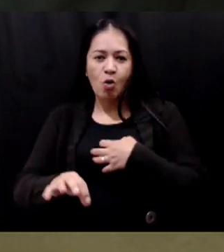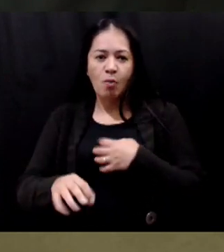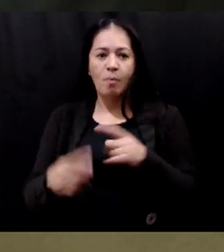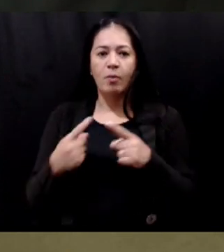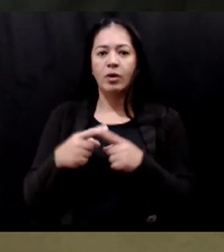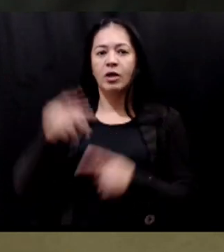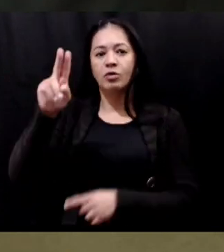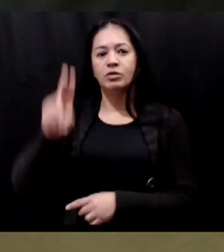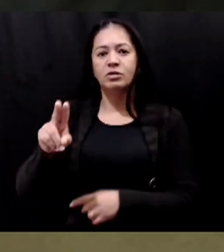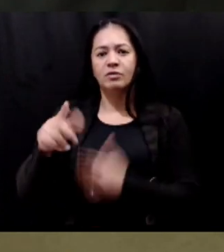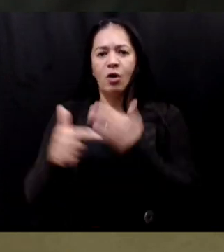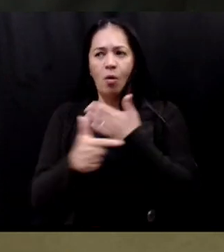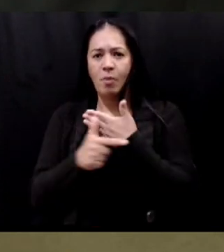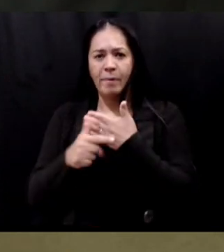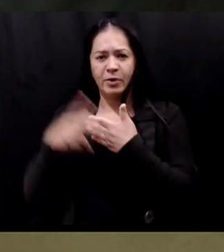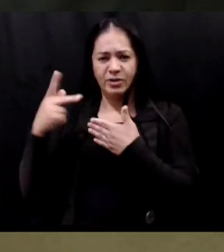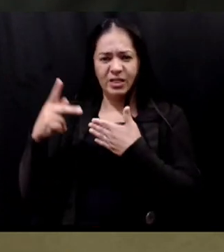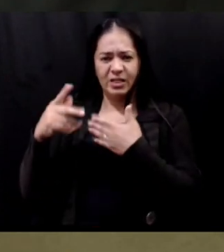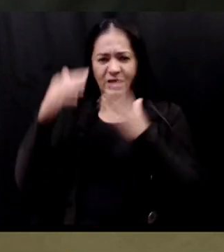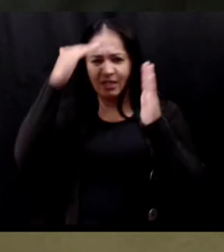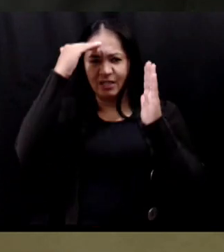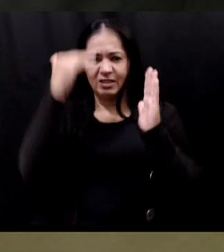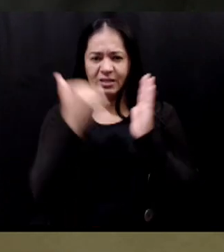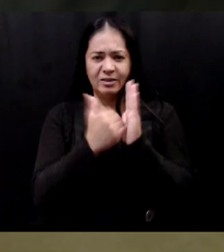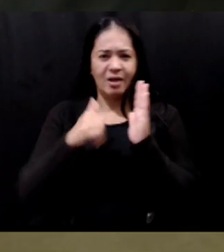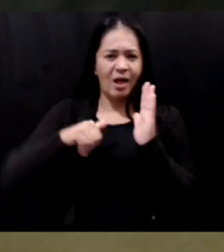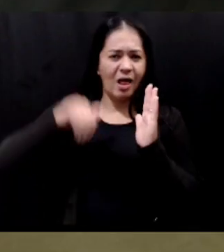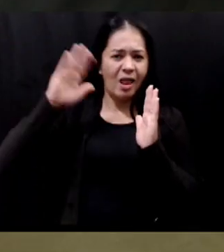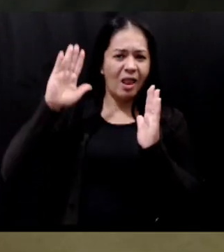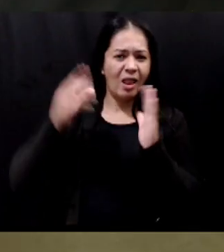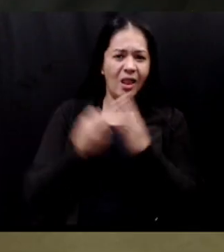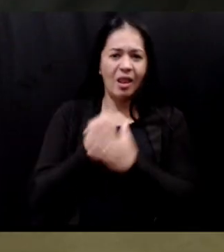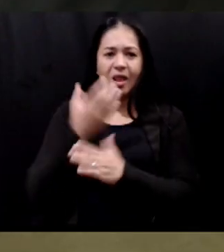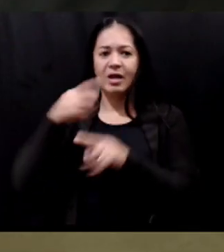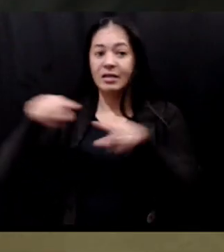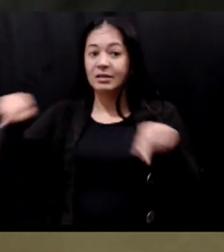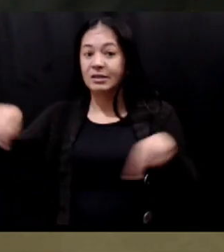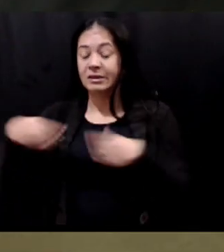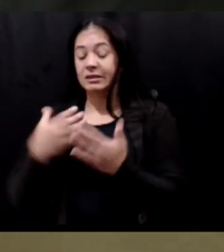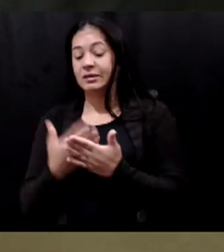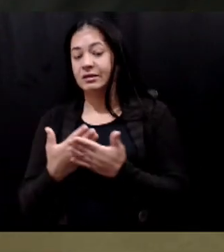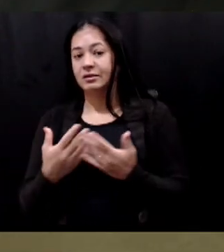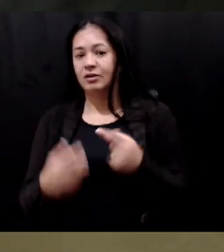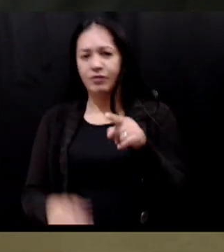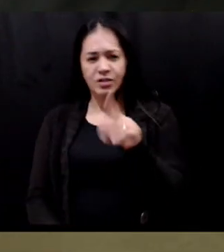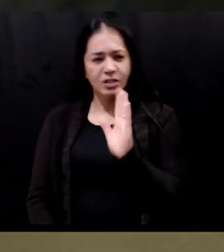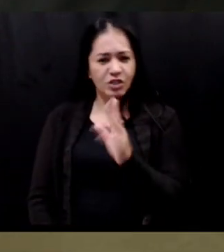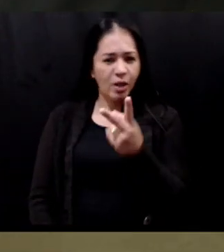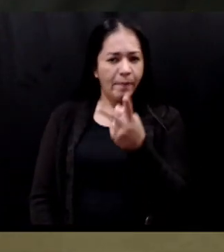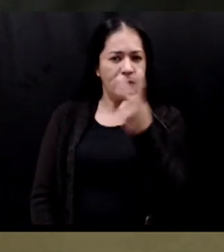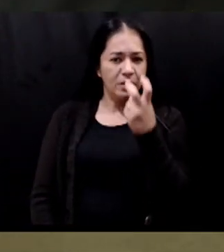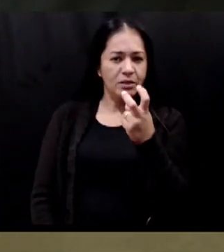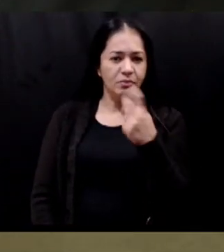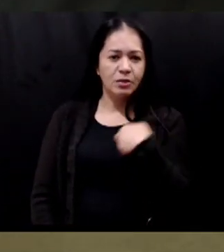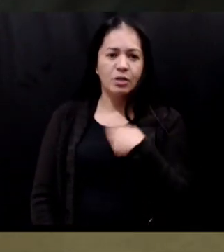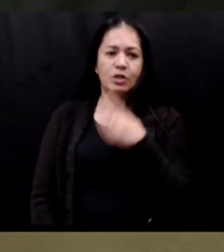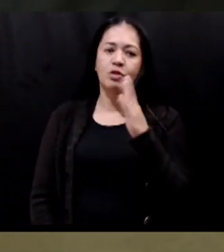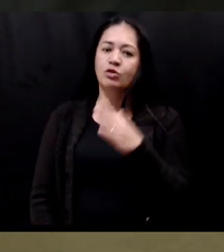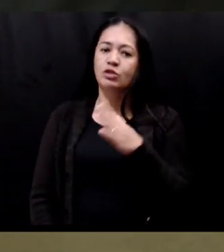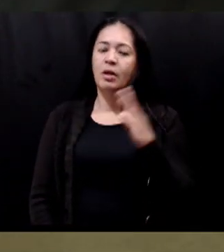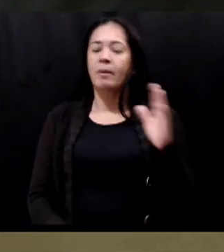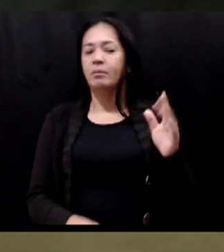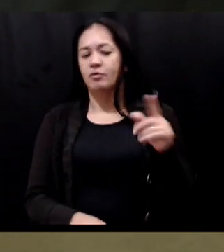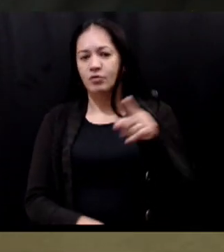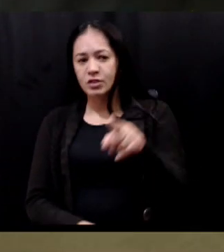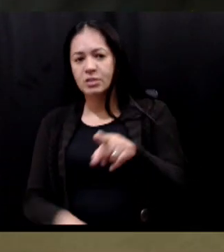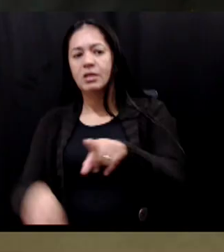de formar para além das salas de aula, né? Você já percebeu, eu acho que eu passei por isso, você passa por isso,